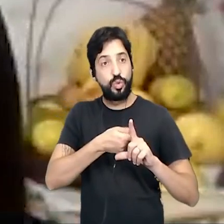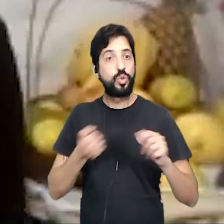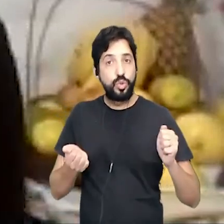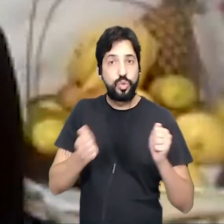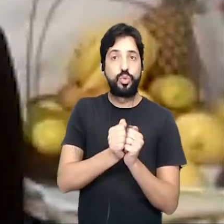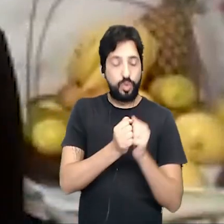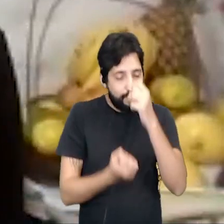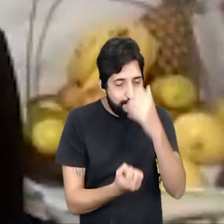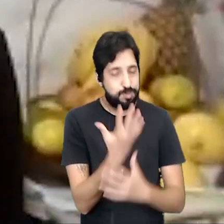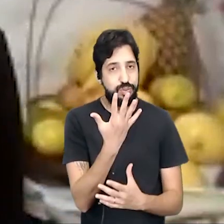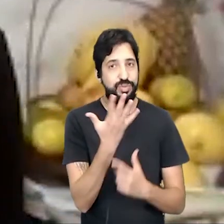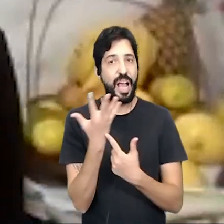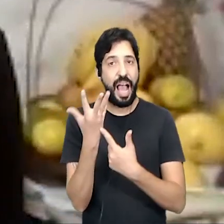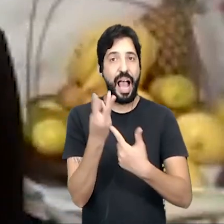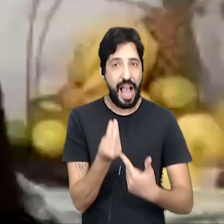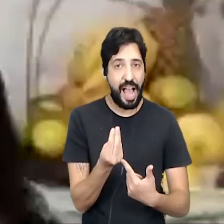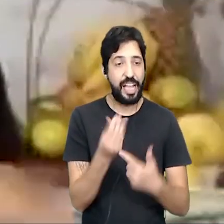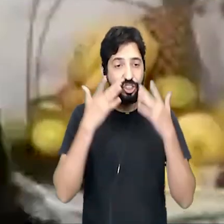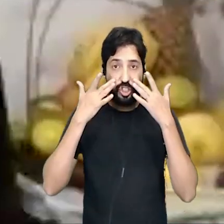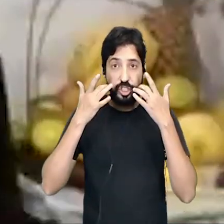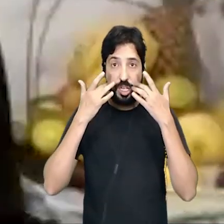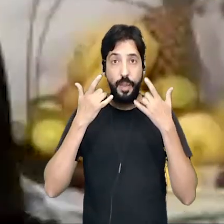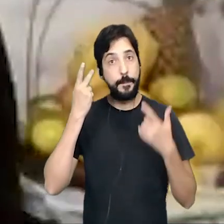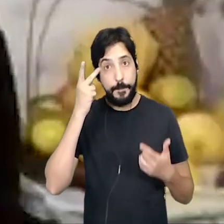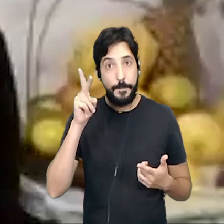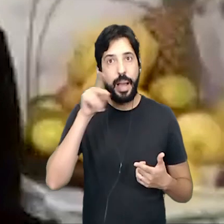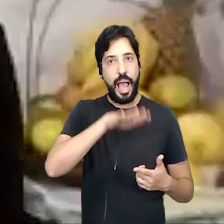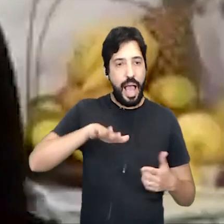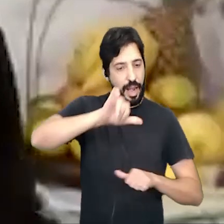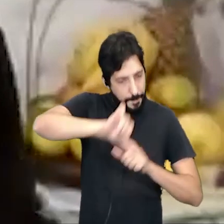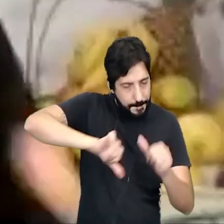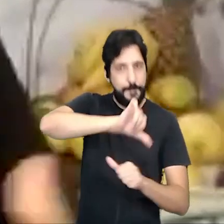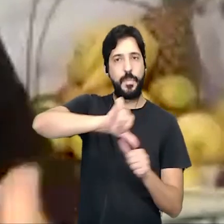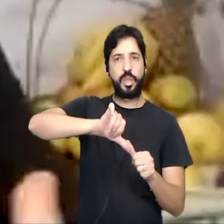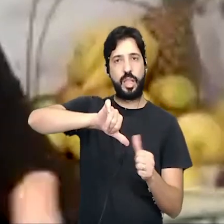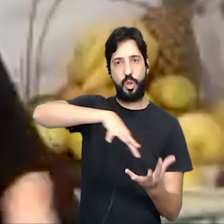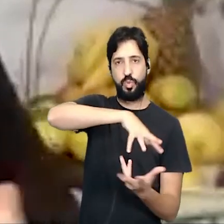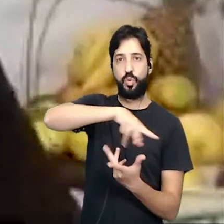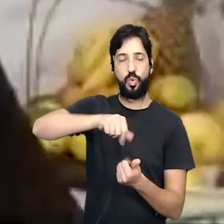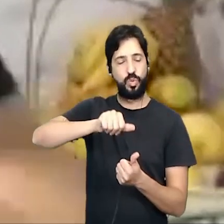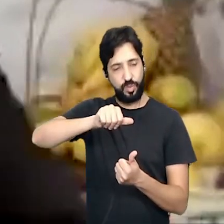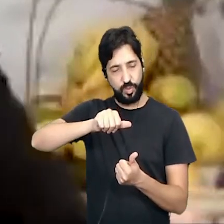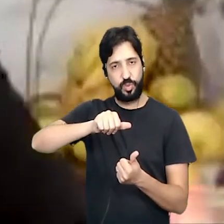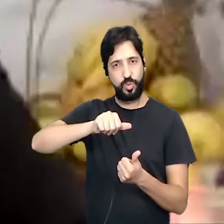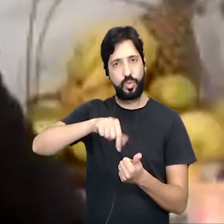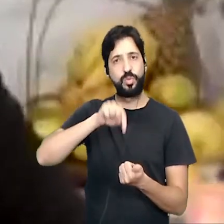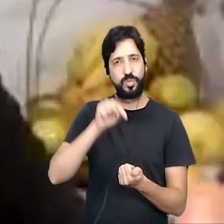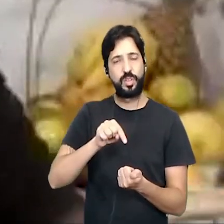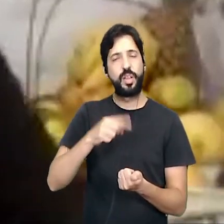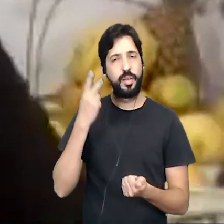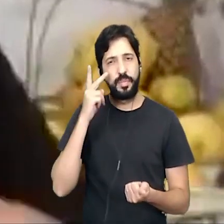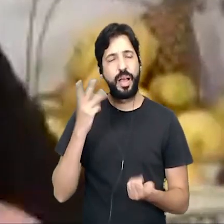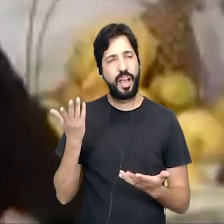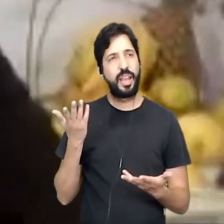luta por meio da criação, por meio da arte, por meio do teatro, para essa mudança do mundo, para a transformação